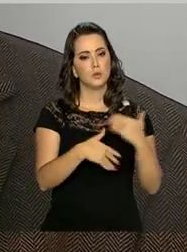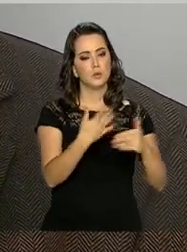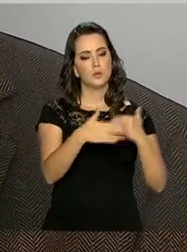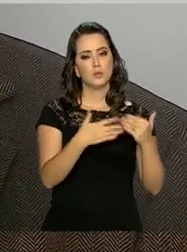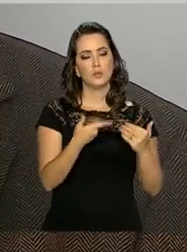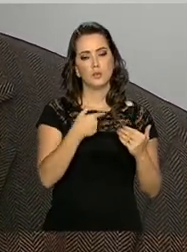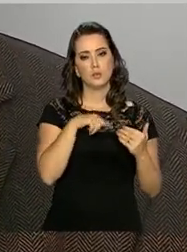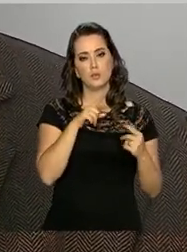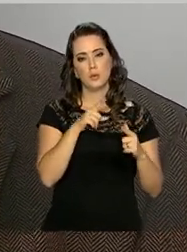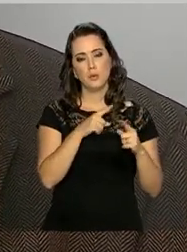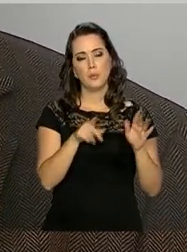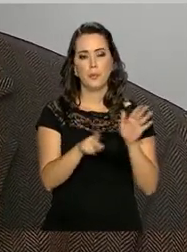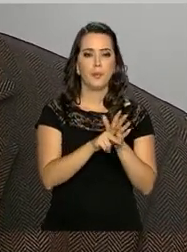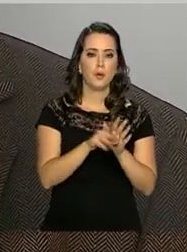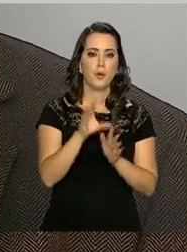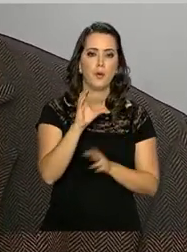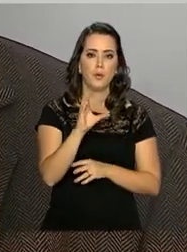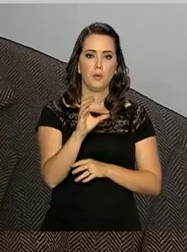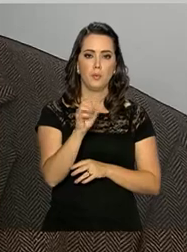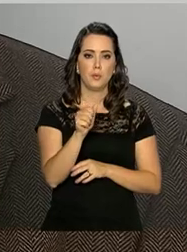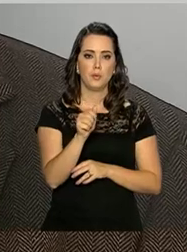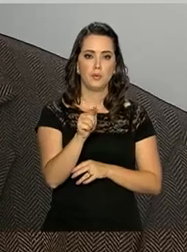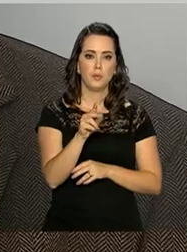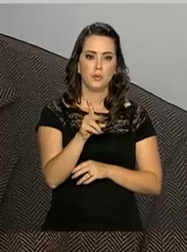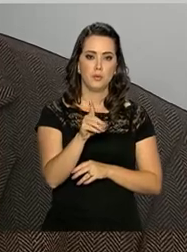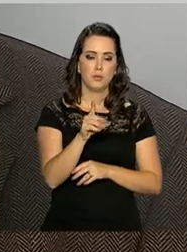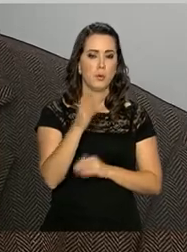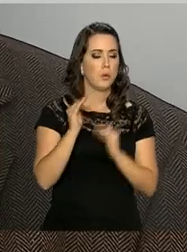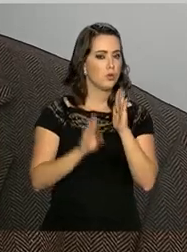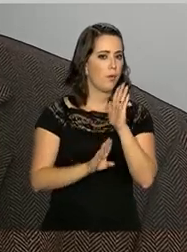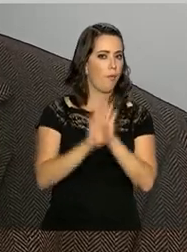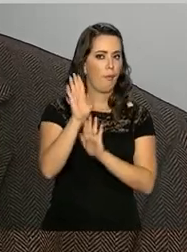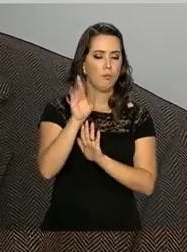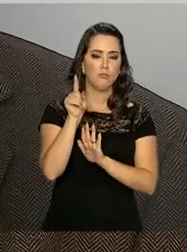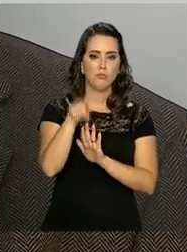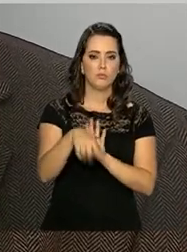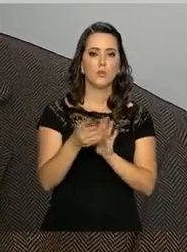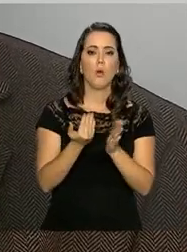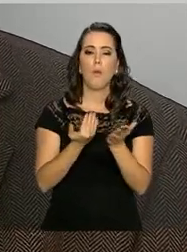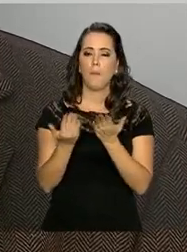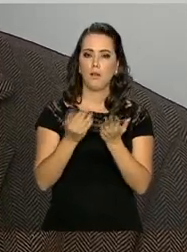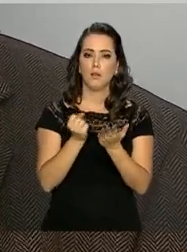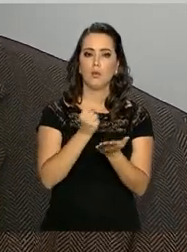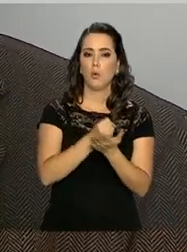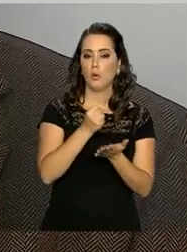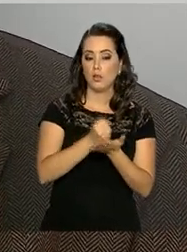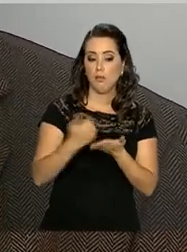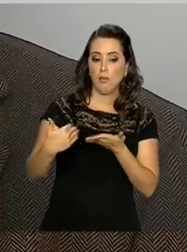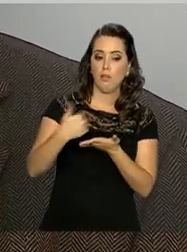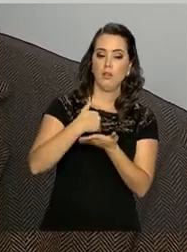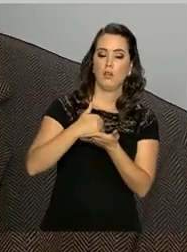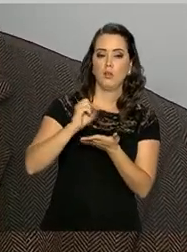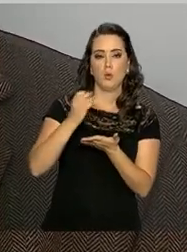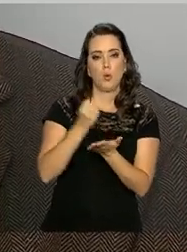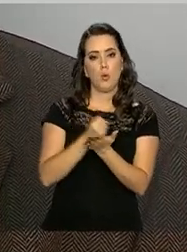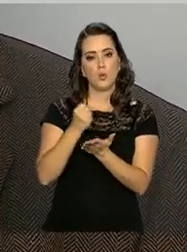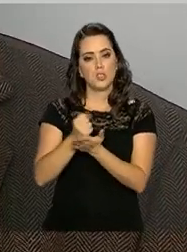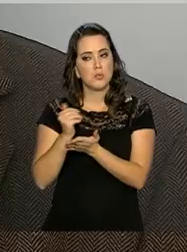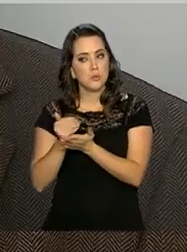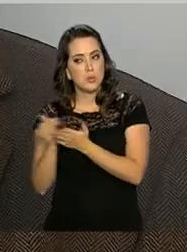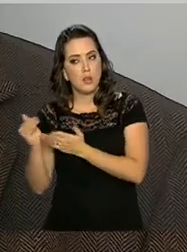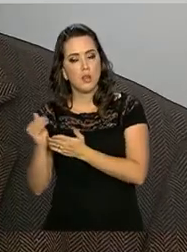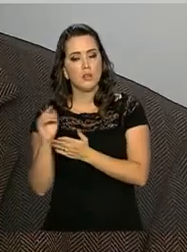dele dada pelo caged o número de demissões supera bastante o número de demissões o que mostra que se pode trabalhar com ainda